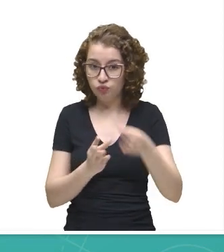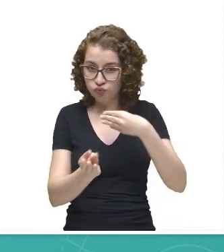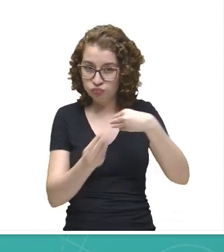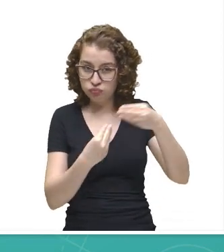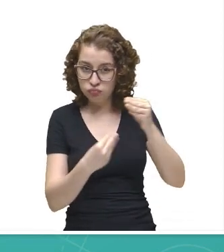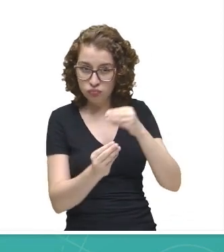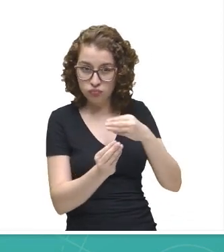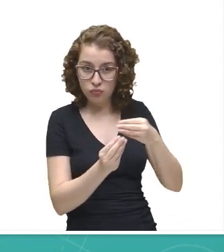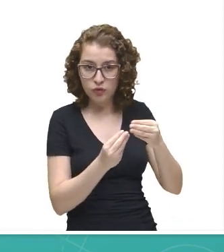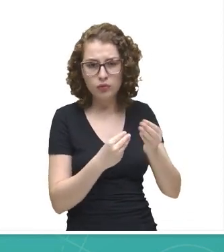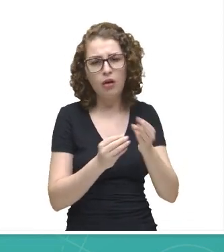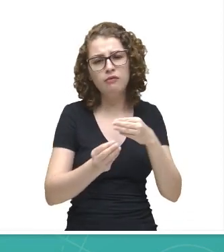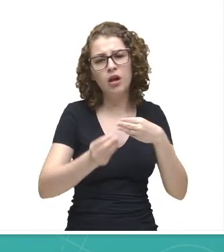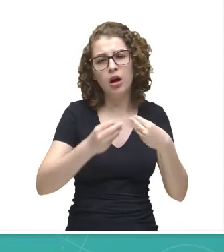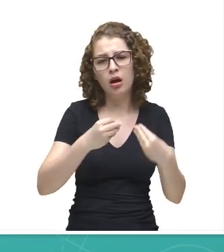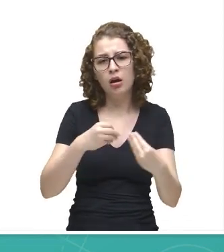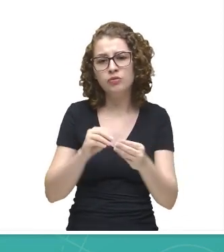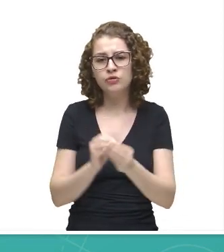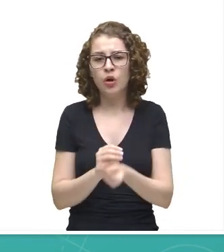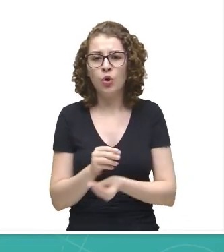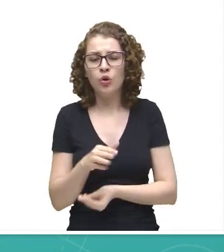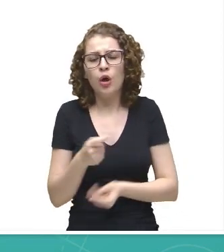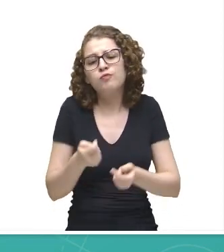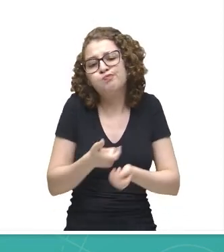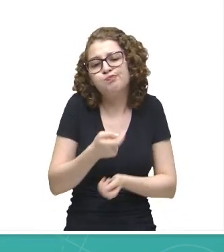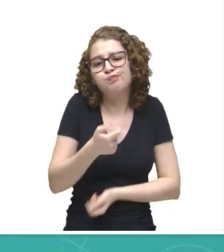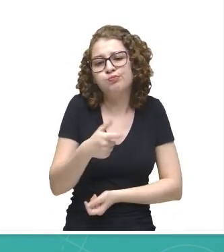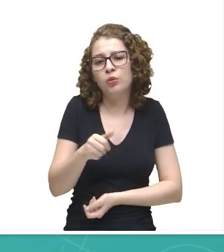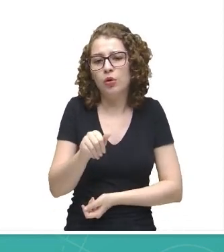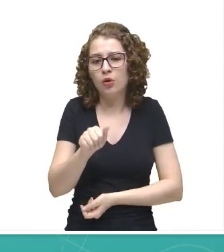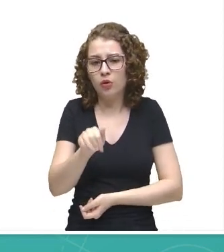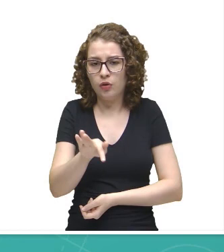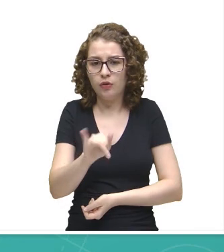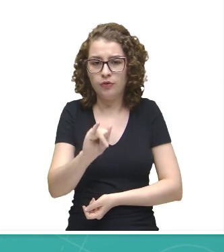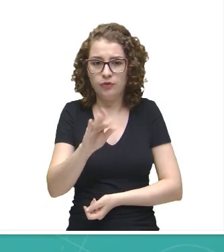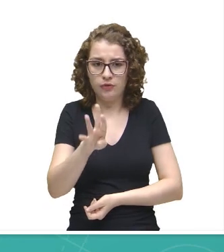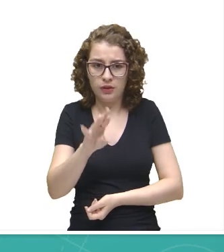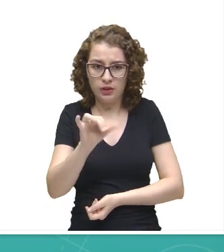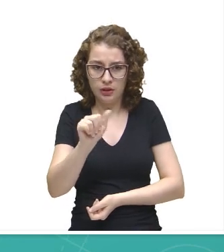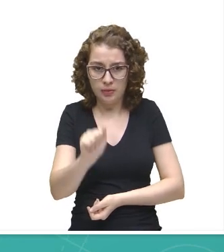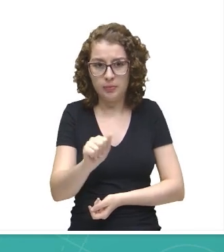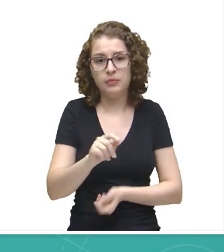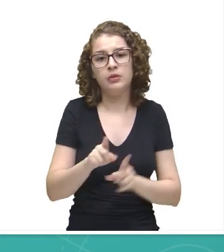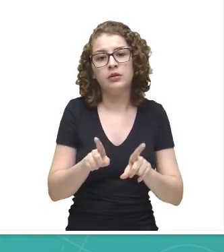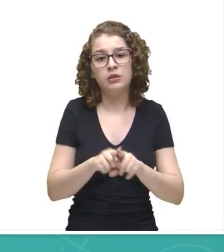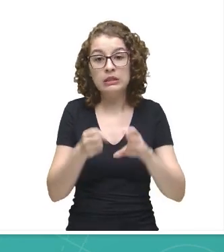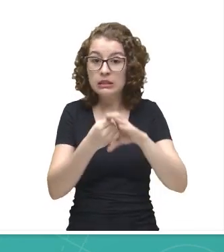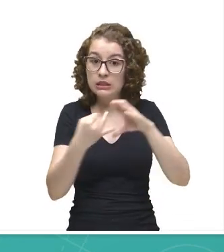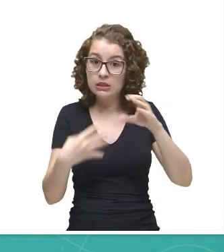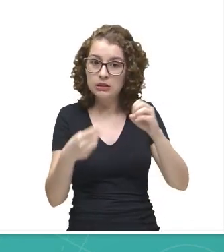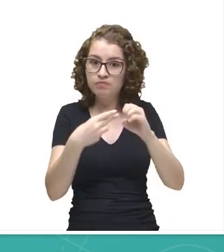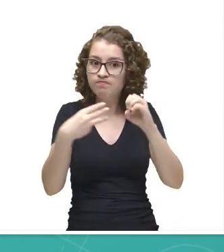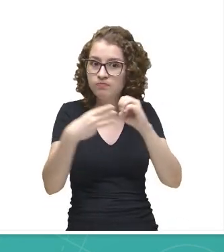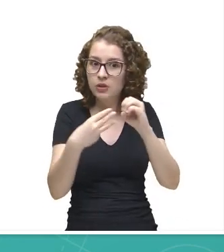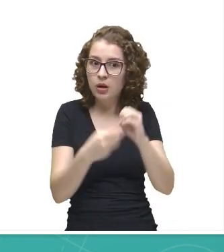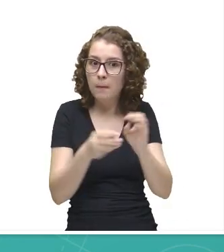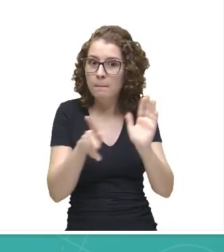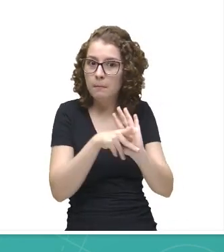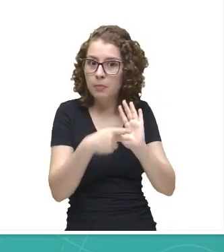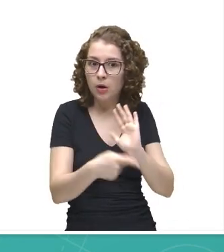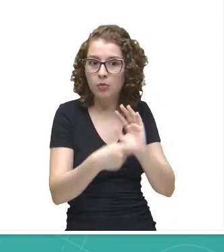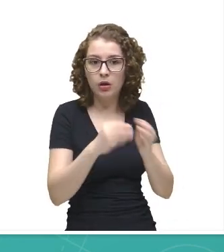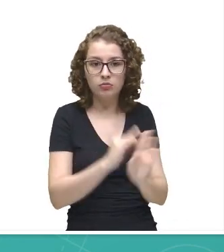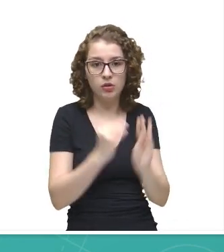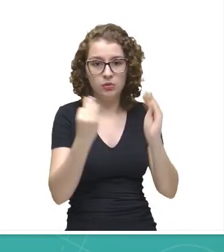ele é muito flexível, possui poucas fibras de colágeno e as células características estão imersas na substância